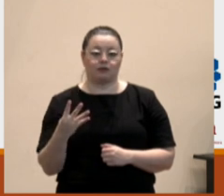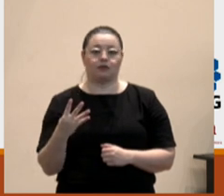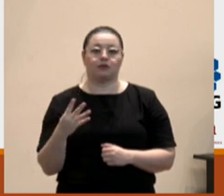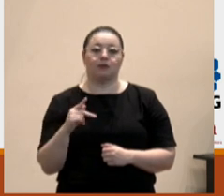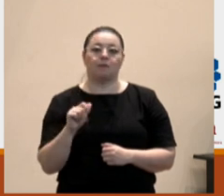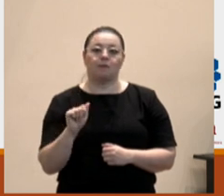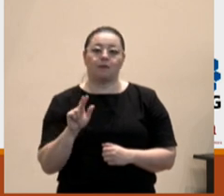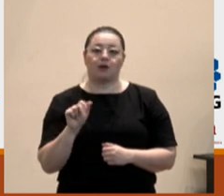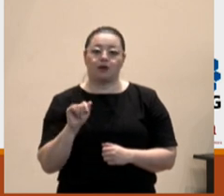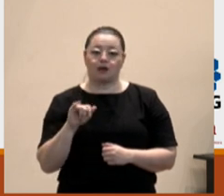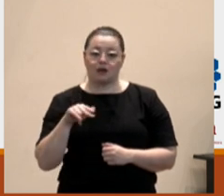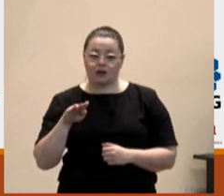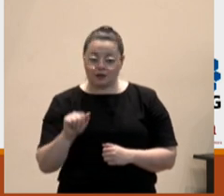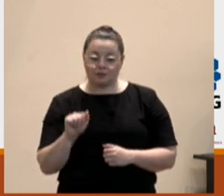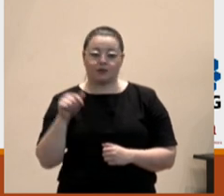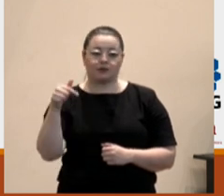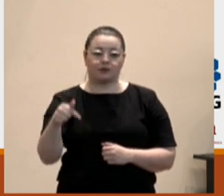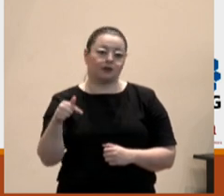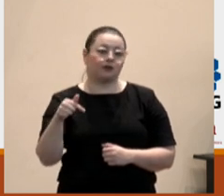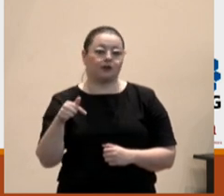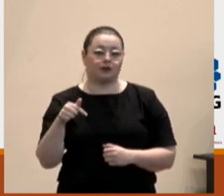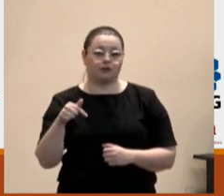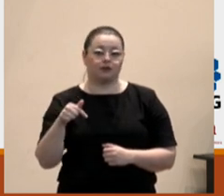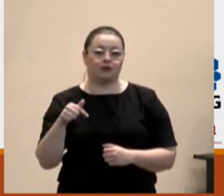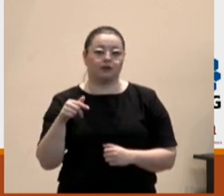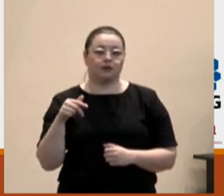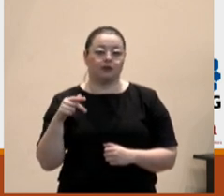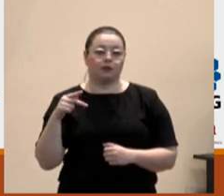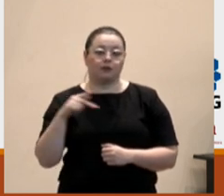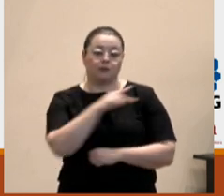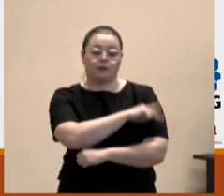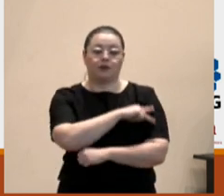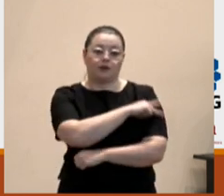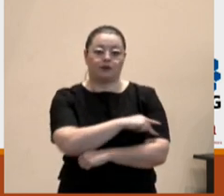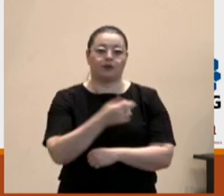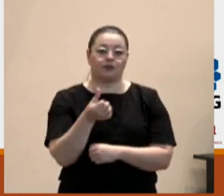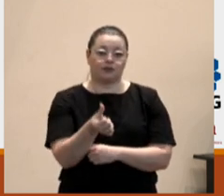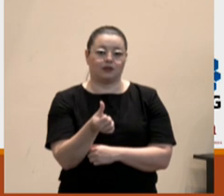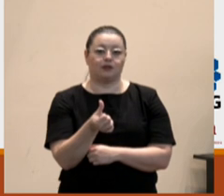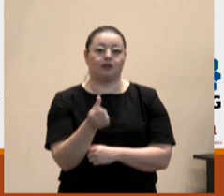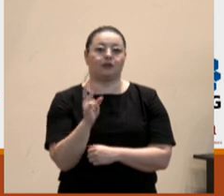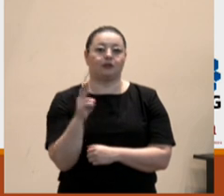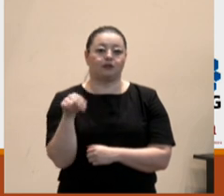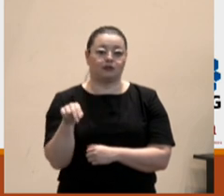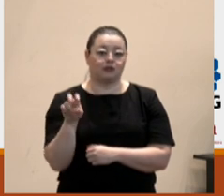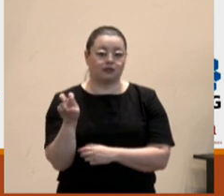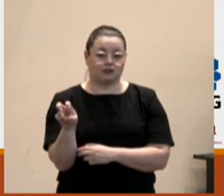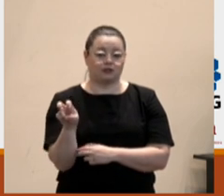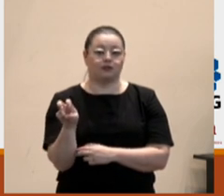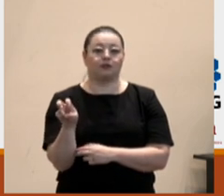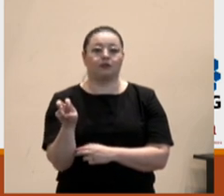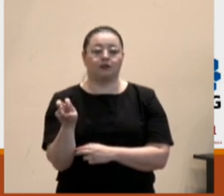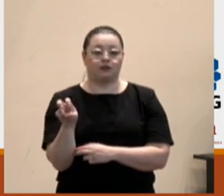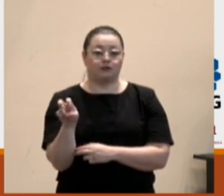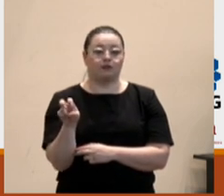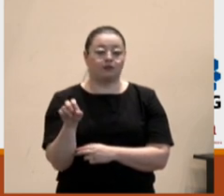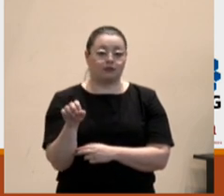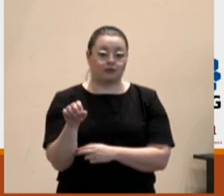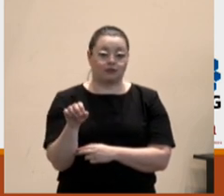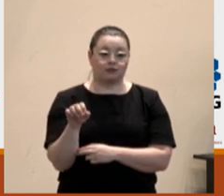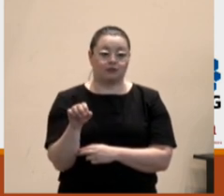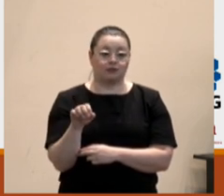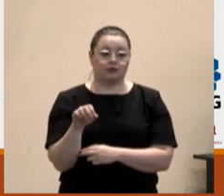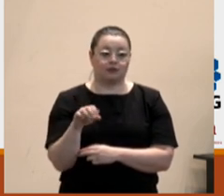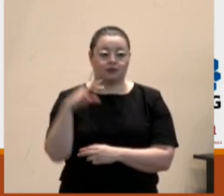7. Pernambuco, 14. Piauí, 6. Rio Grande do Norte, 5. Sergipe, 4. Espírito